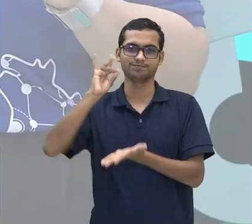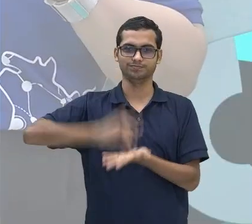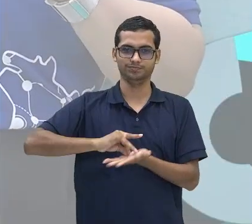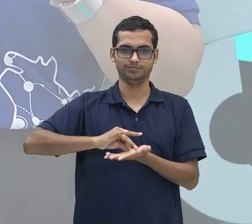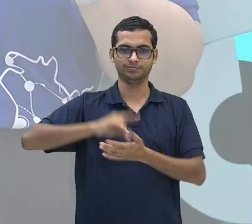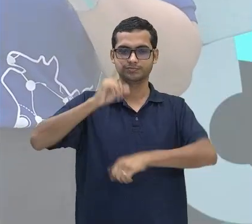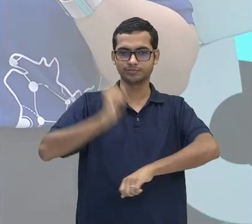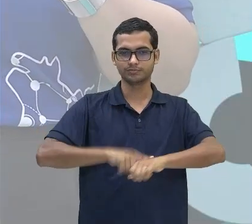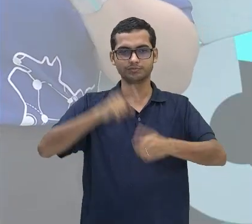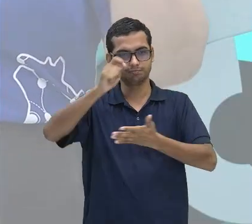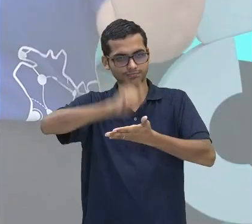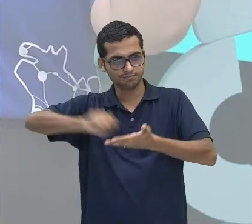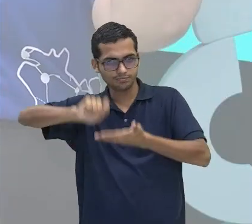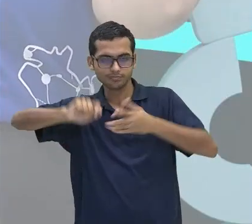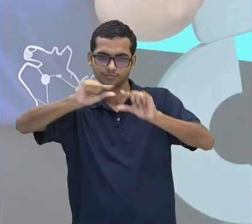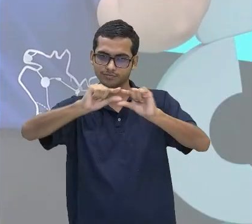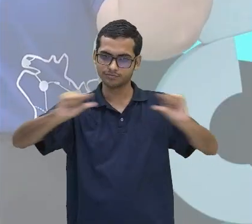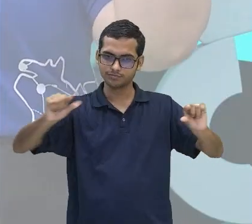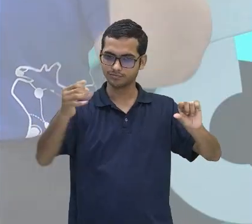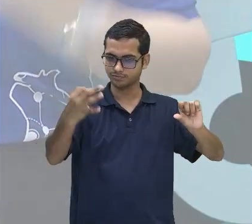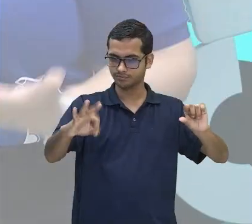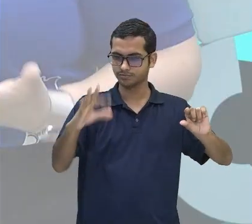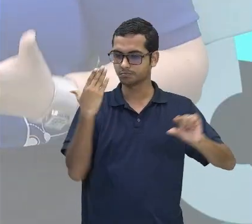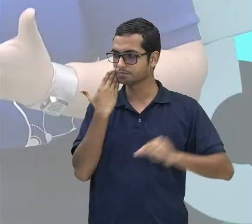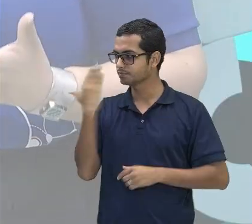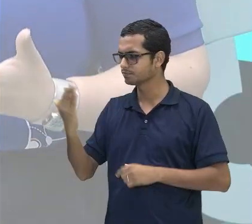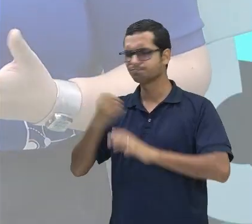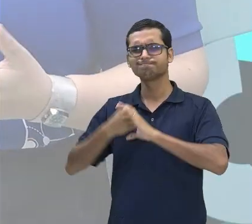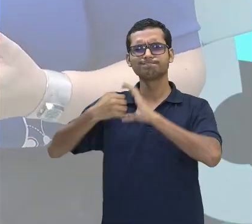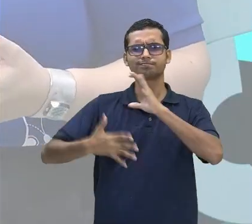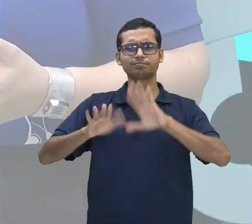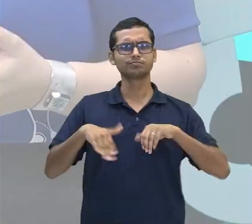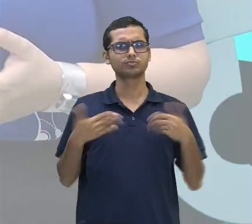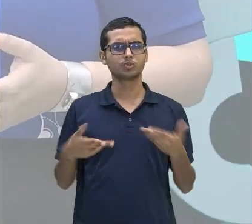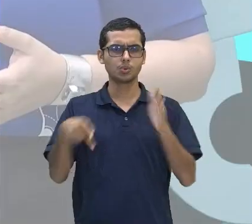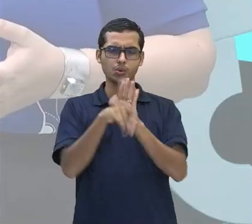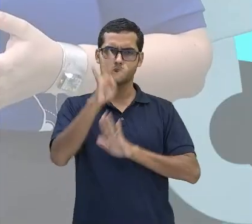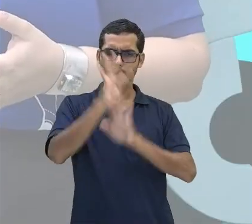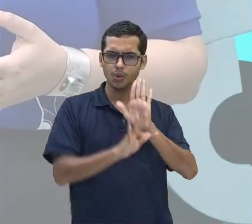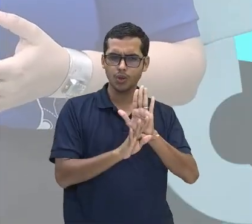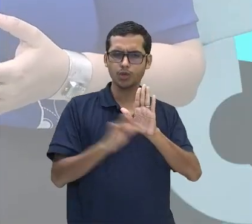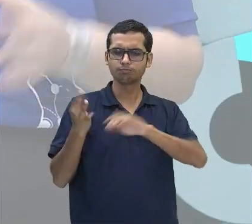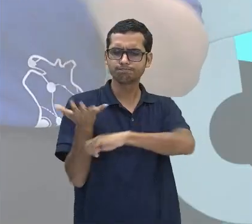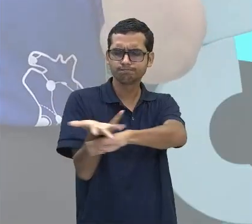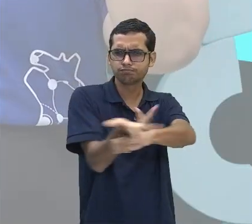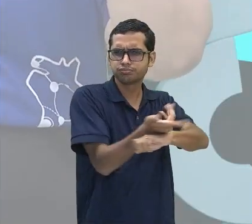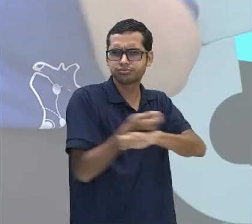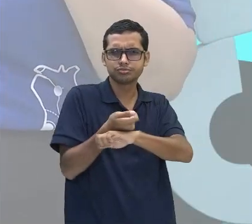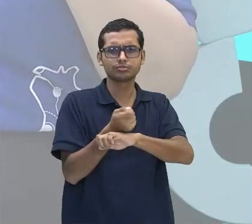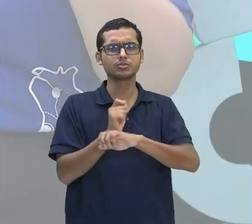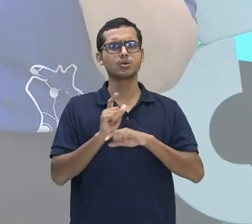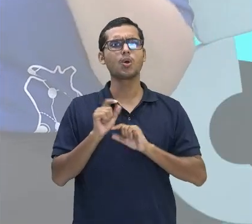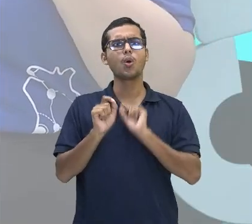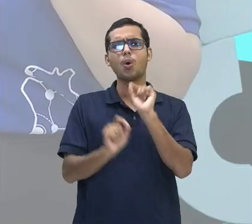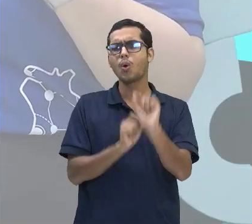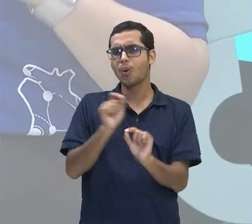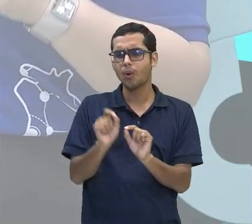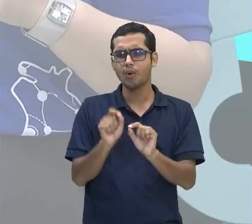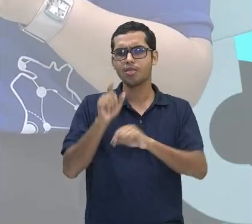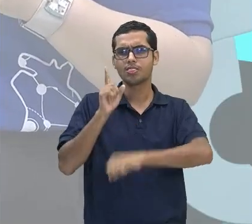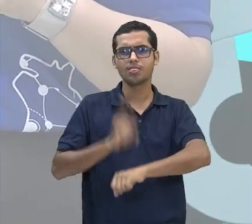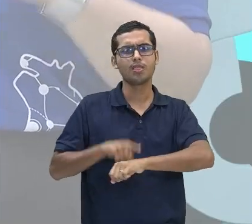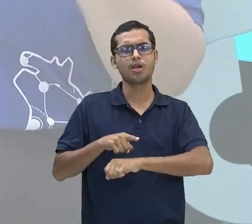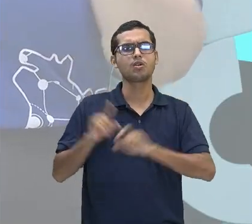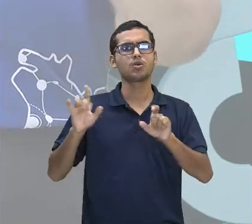esta frase, correto? E aí, quais são as características de um texto persuasivo? O que ele vai ter de maneira